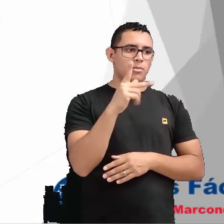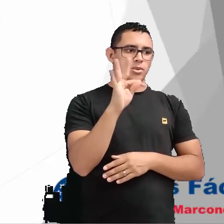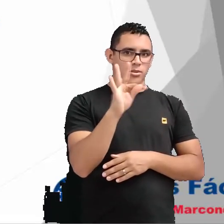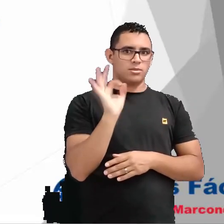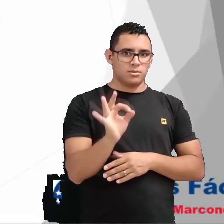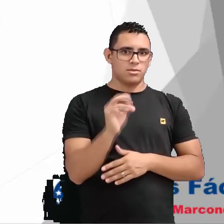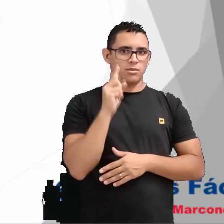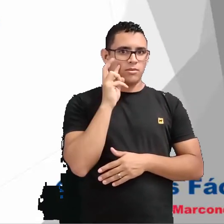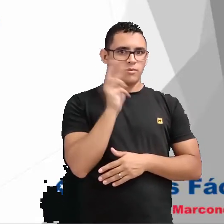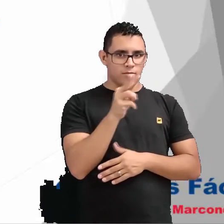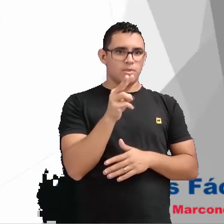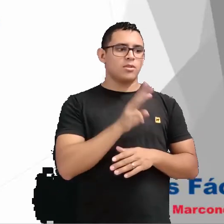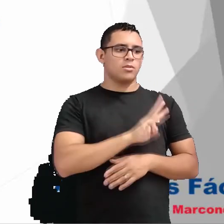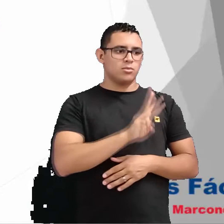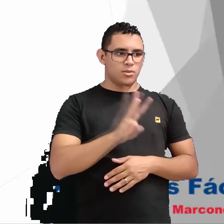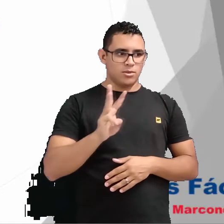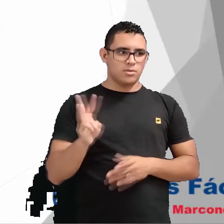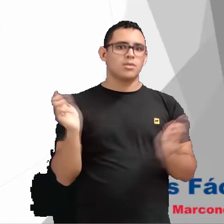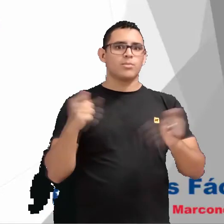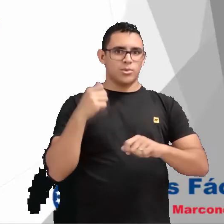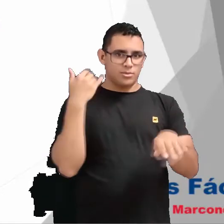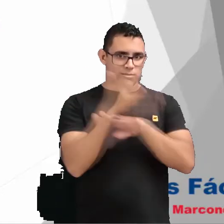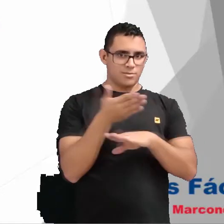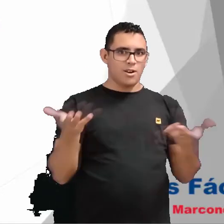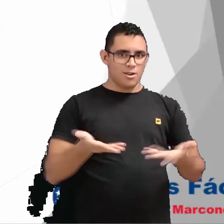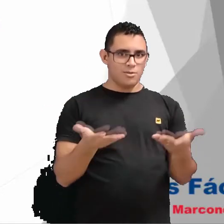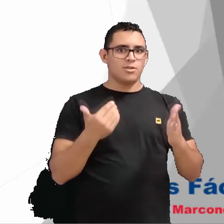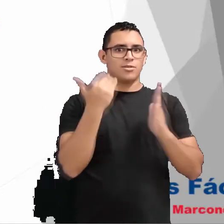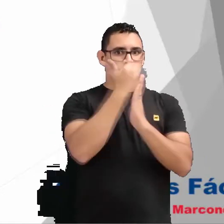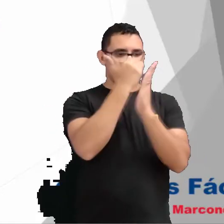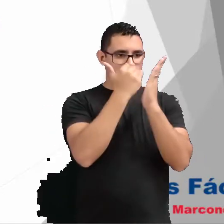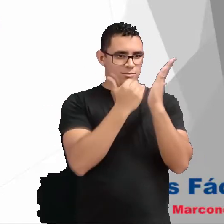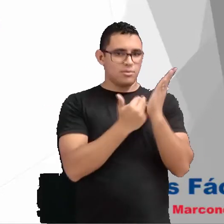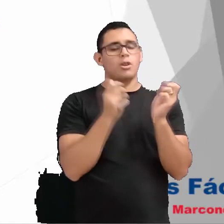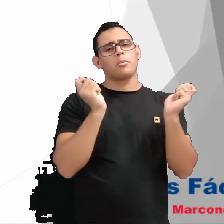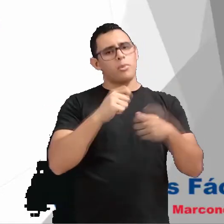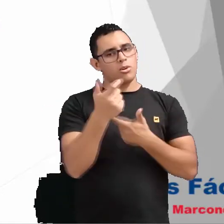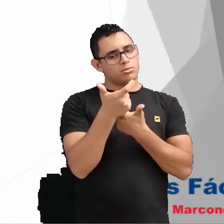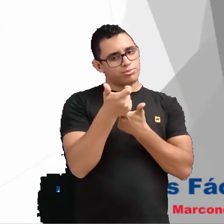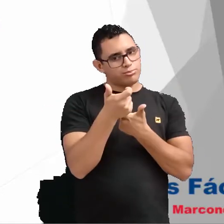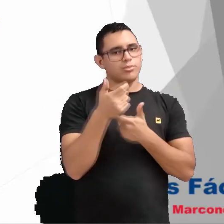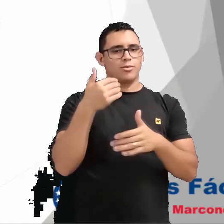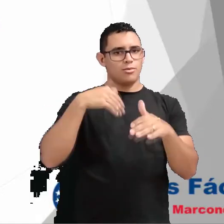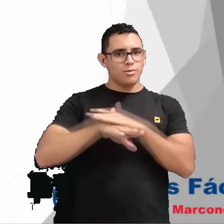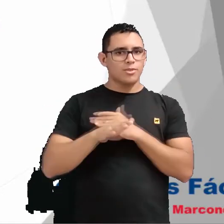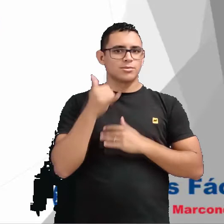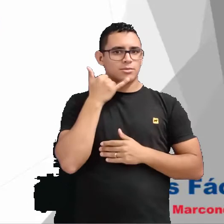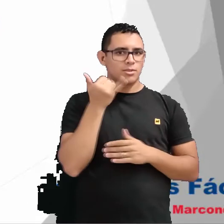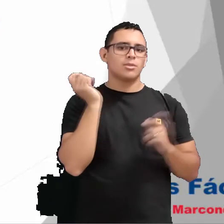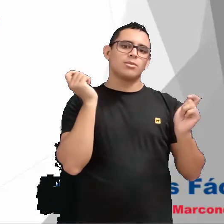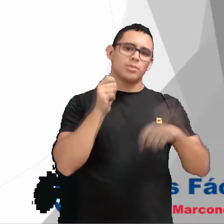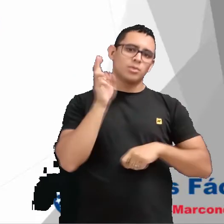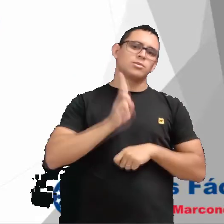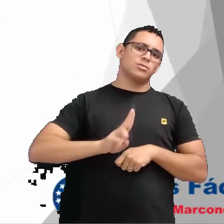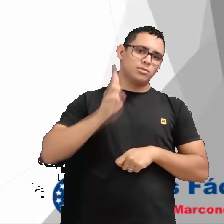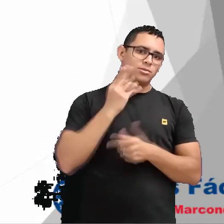Já podem entrar no site, já fiquem com a lista na mão, quem já tiver com a lista melhor ainda, né? Assistindo a aula já com a lista, vocês vão estar entendendo e visualizando